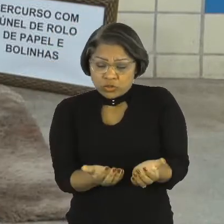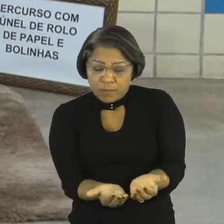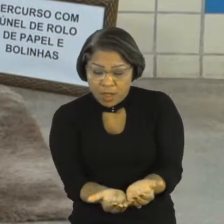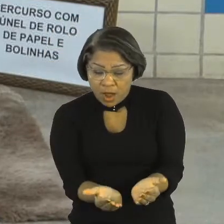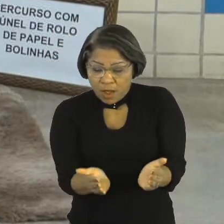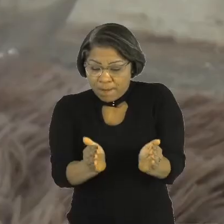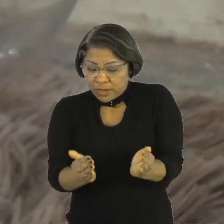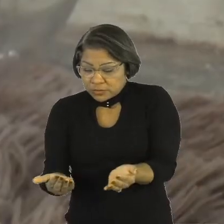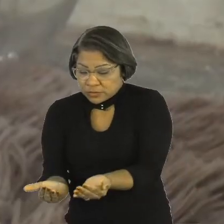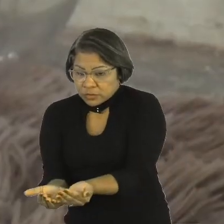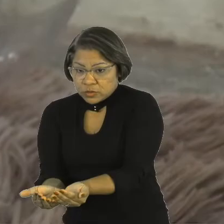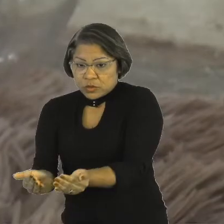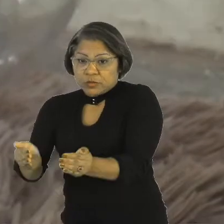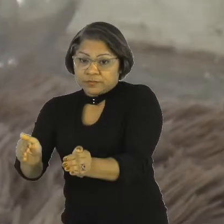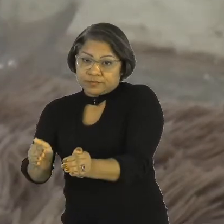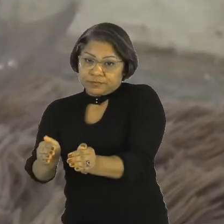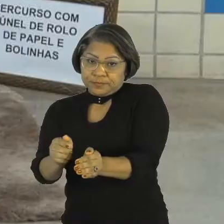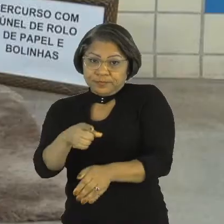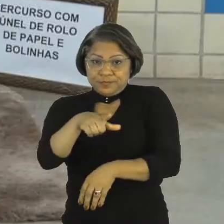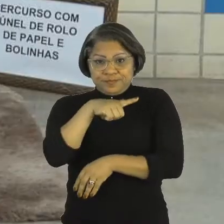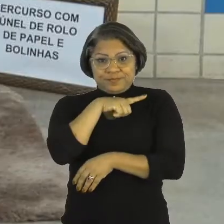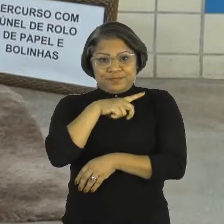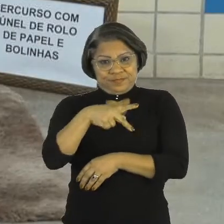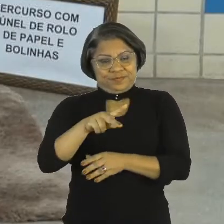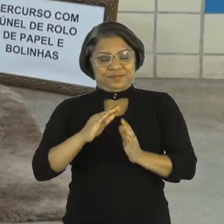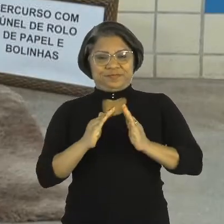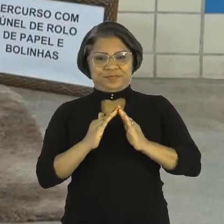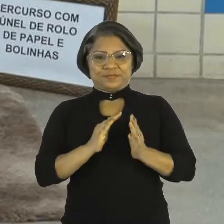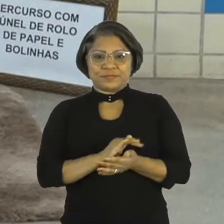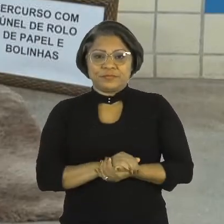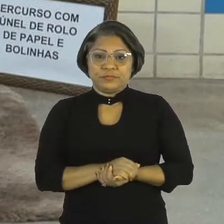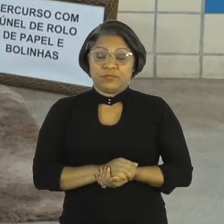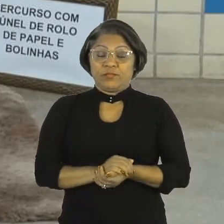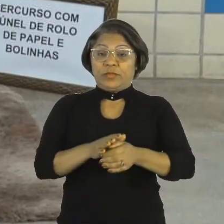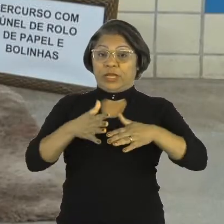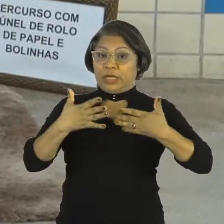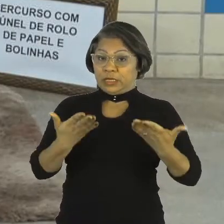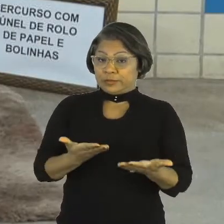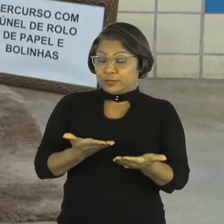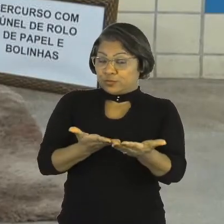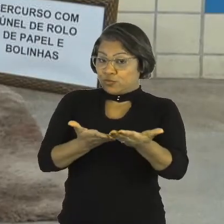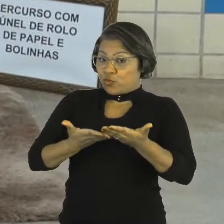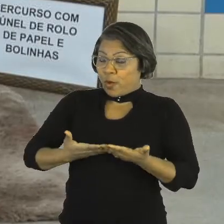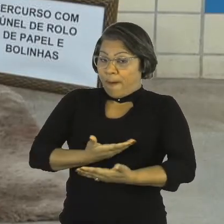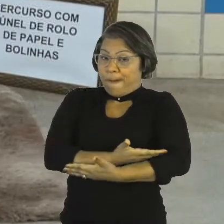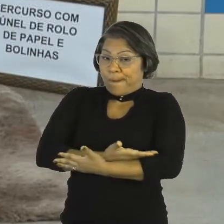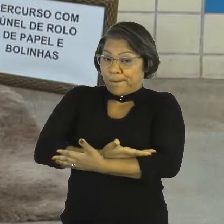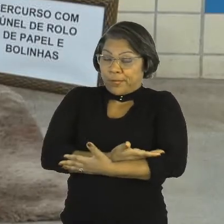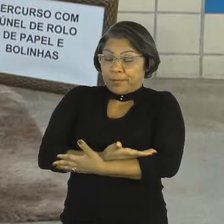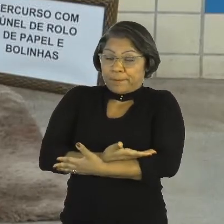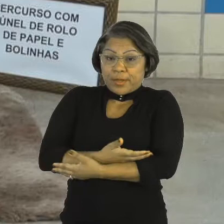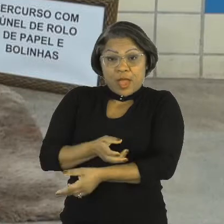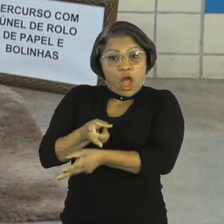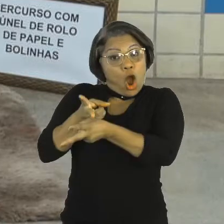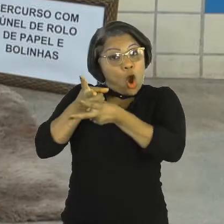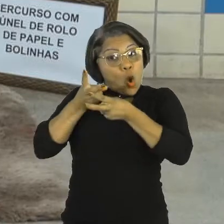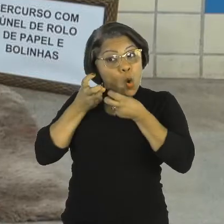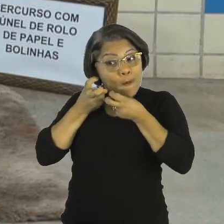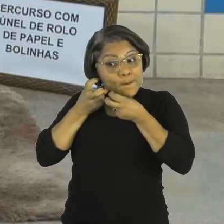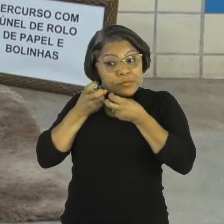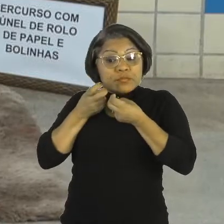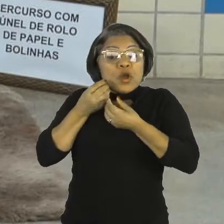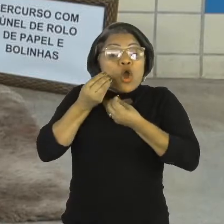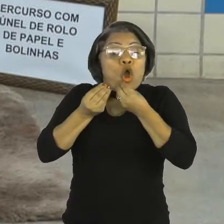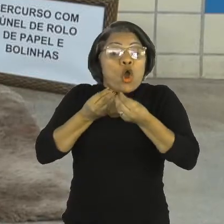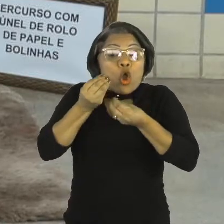balde que você tiver disponível aí. Então, você convide o bebê e fala: olha, observe o percurso